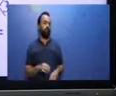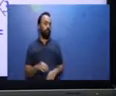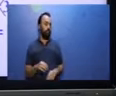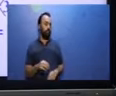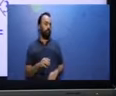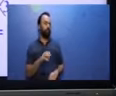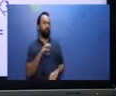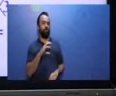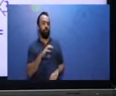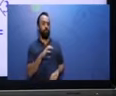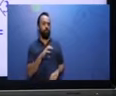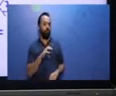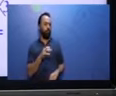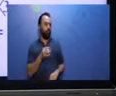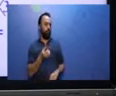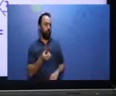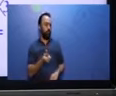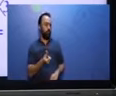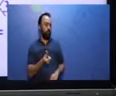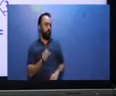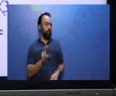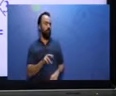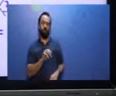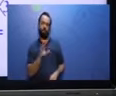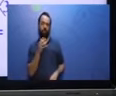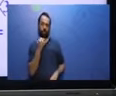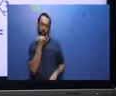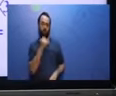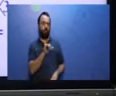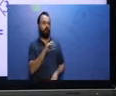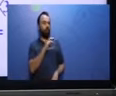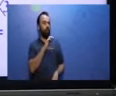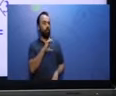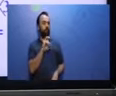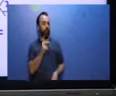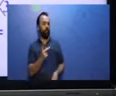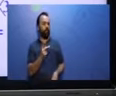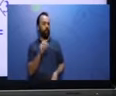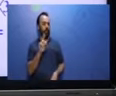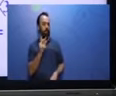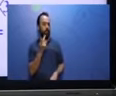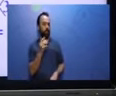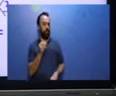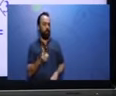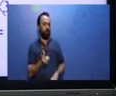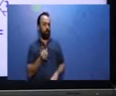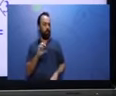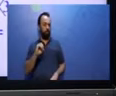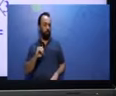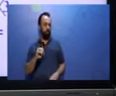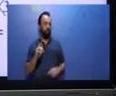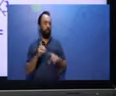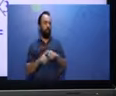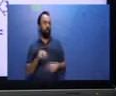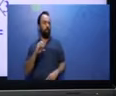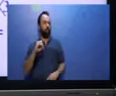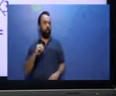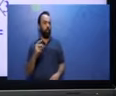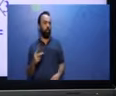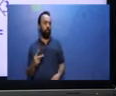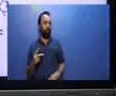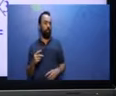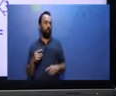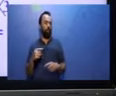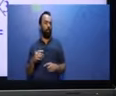sei só que é a fórmula do etanol mas o oxigênio uma reação de combustão e vai resultar no